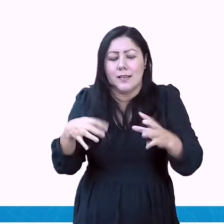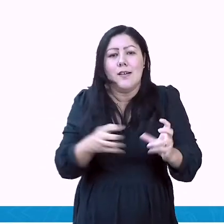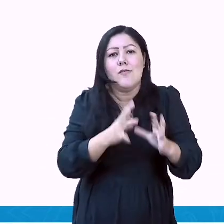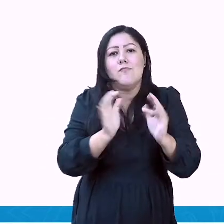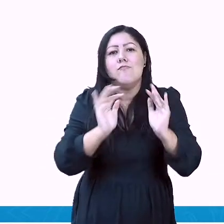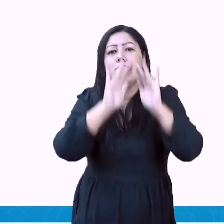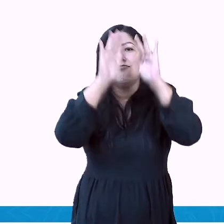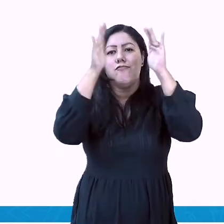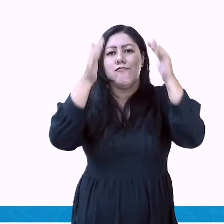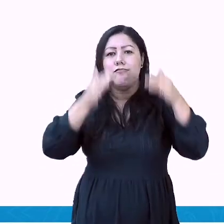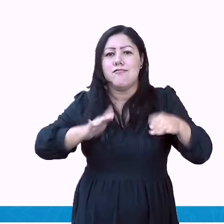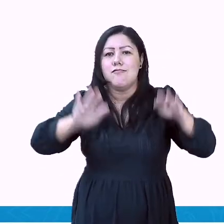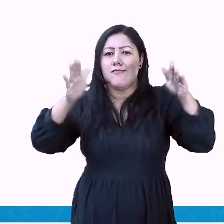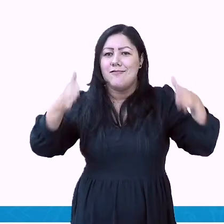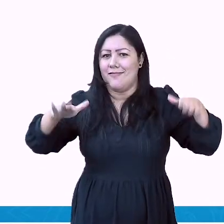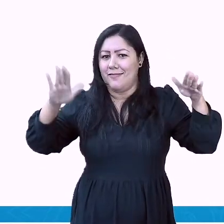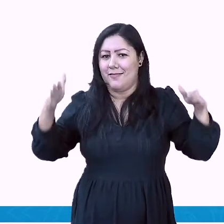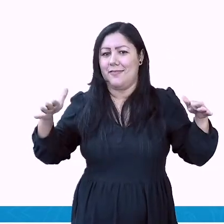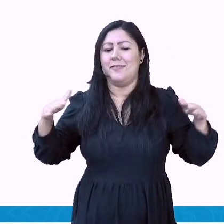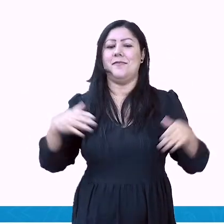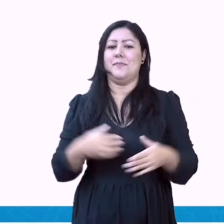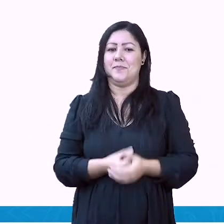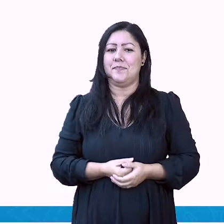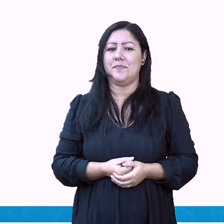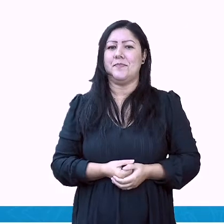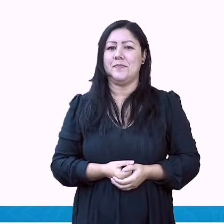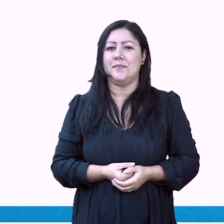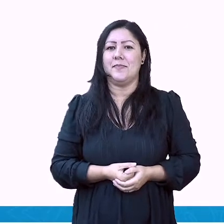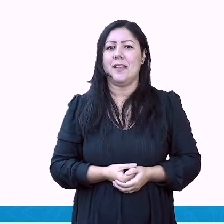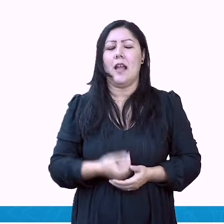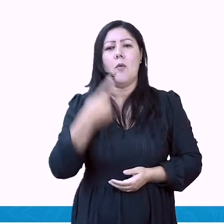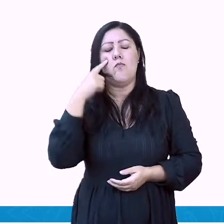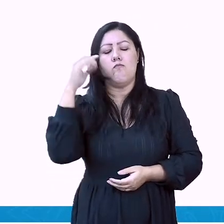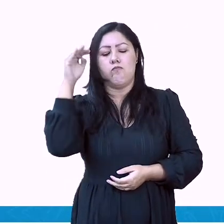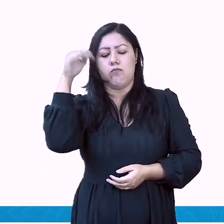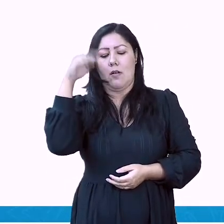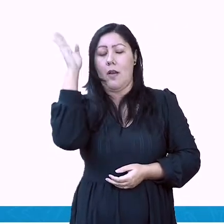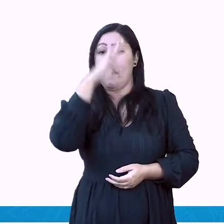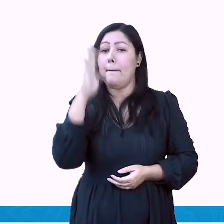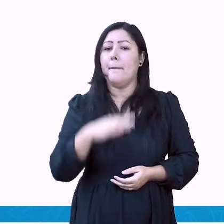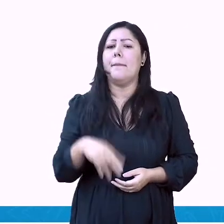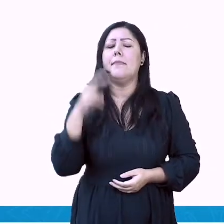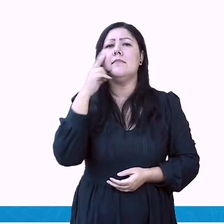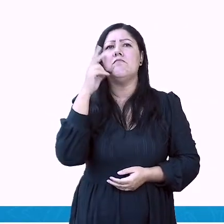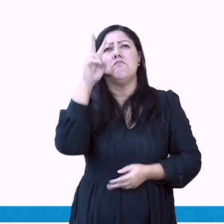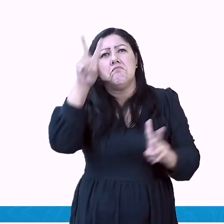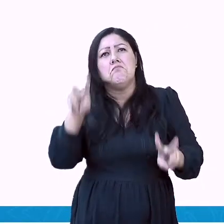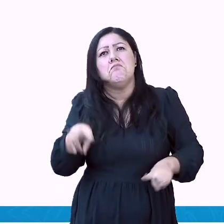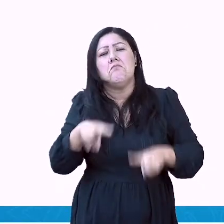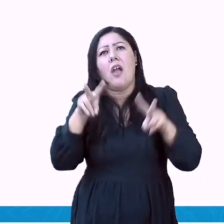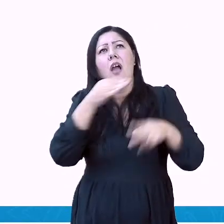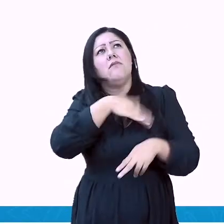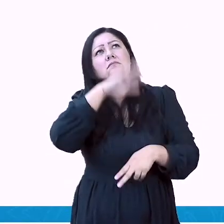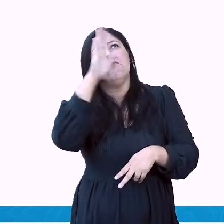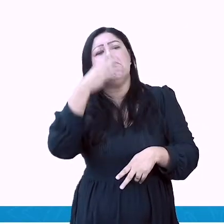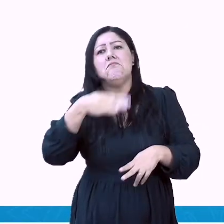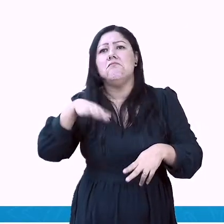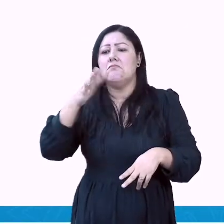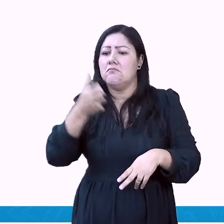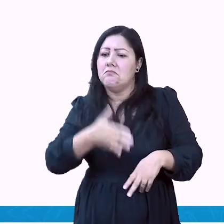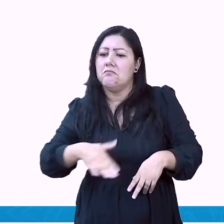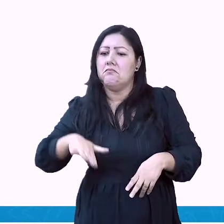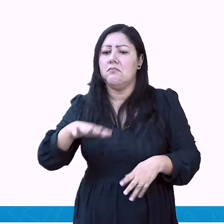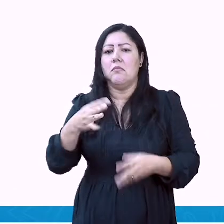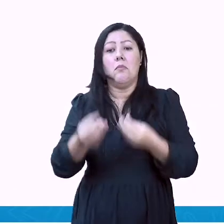falamos de relevo, nós vamos olhar para o Brasil. O que nós vemos no relevo brasileiro? Nós falamos